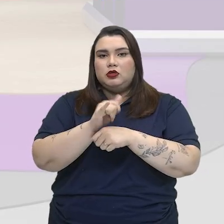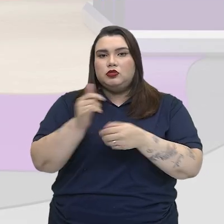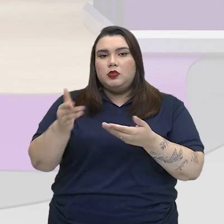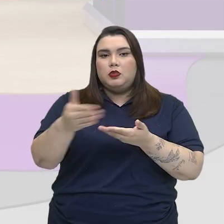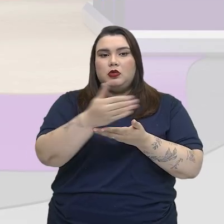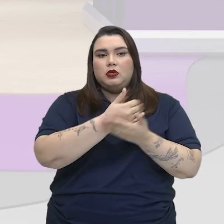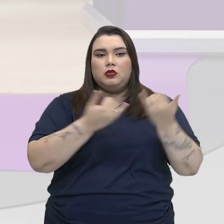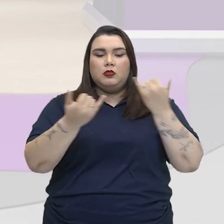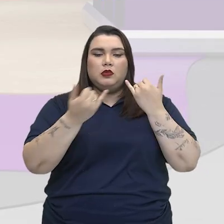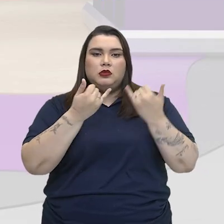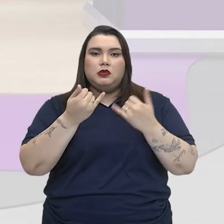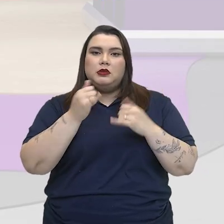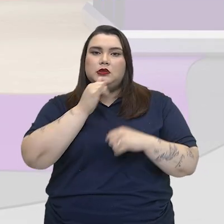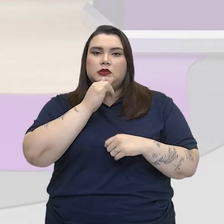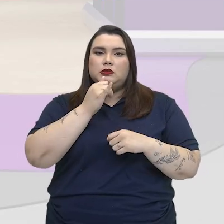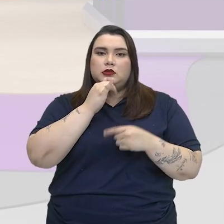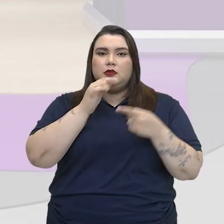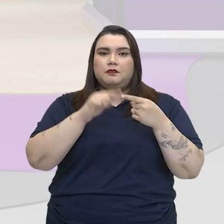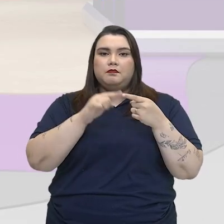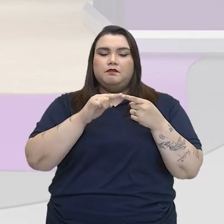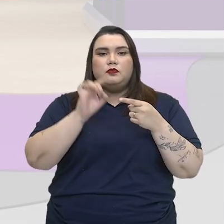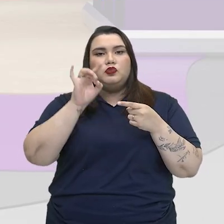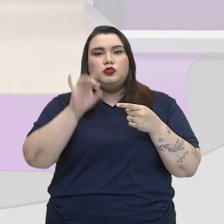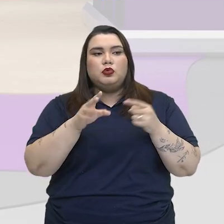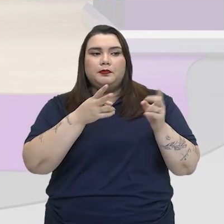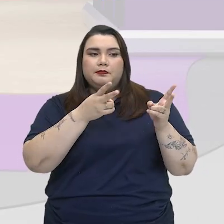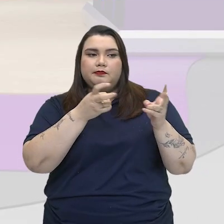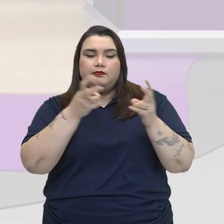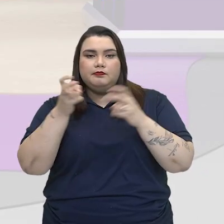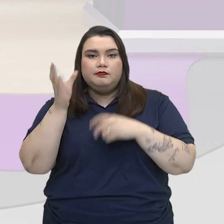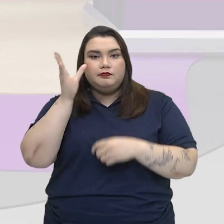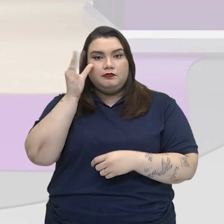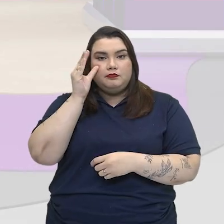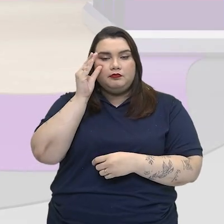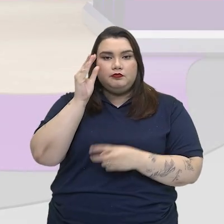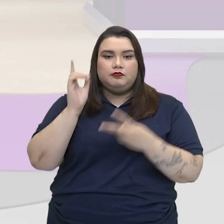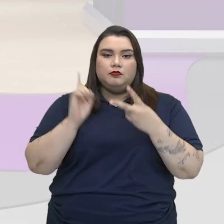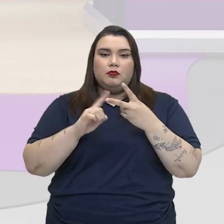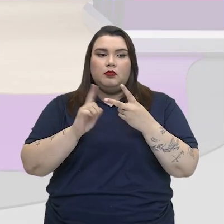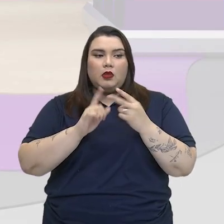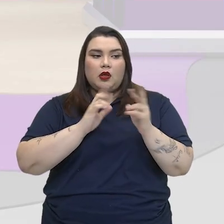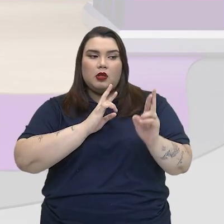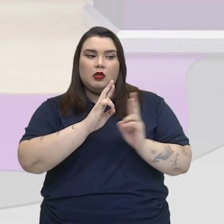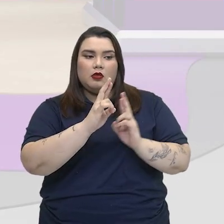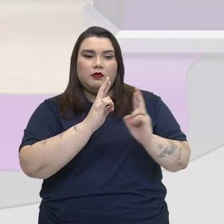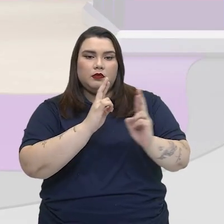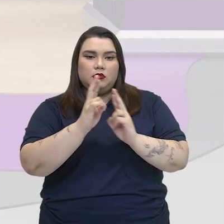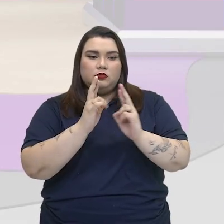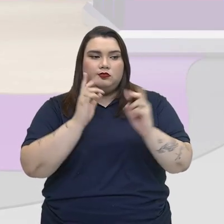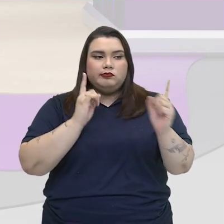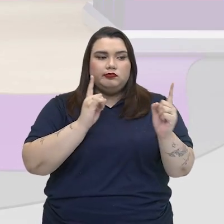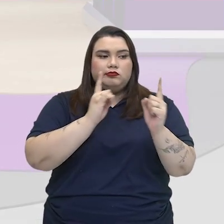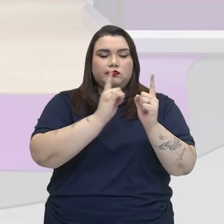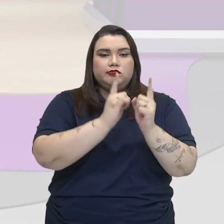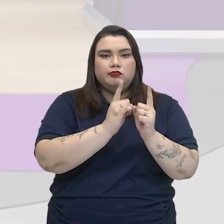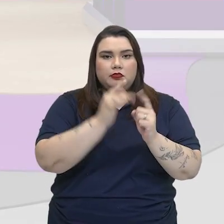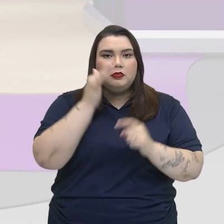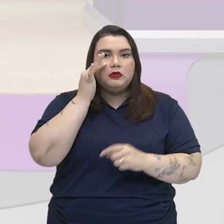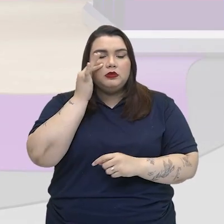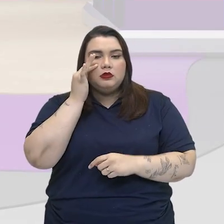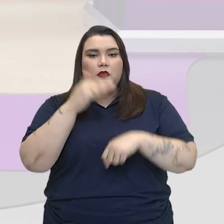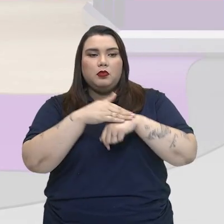né, apenas por observação, às vezes, a própria entrevista no mano a mano, né, pessoalmente, dependendo